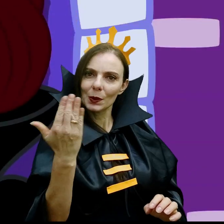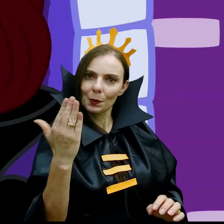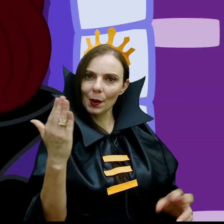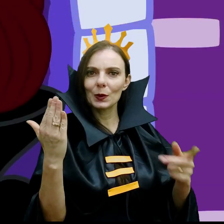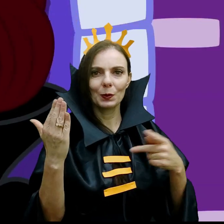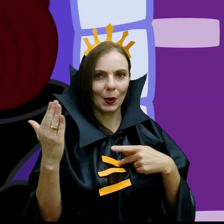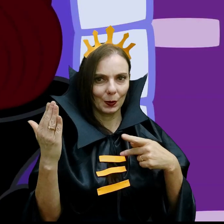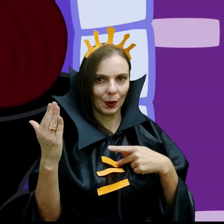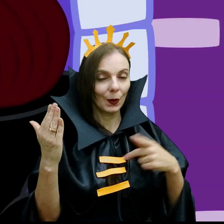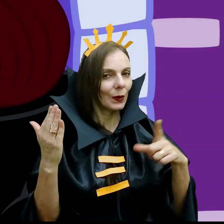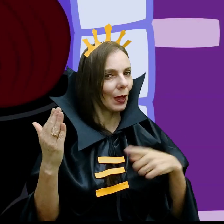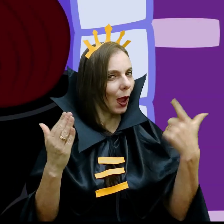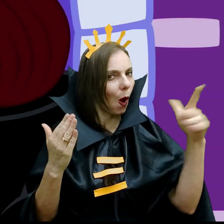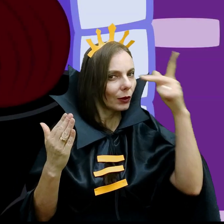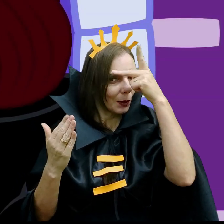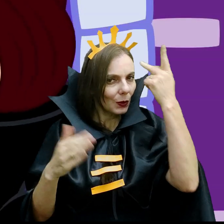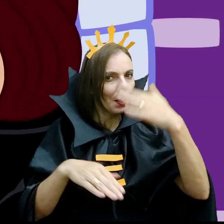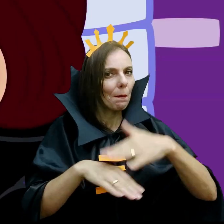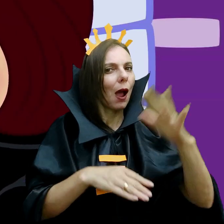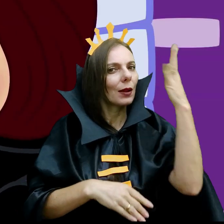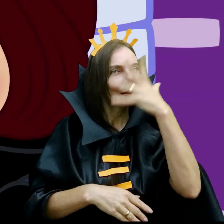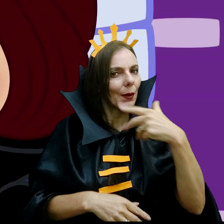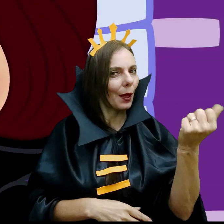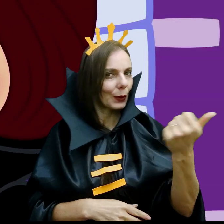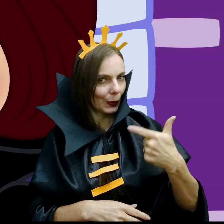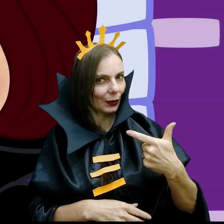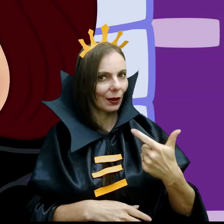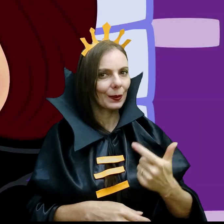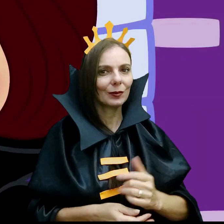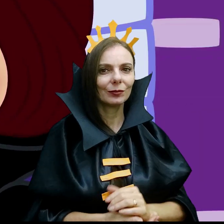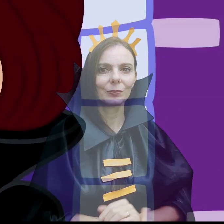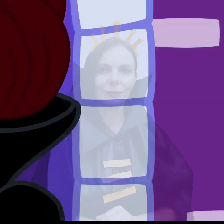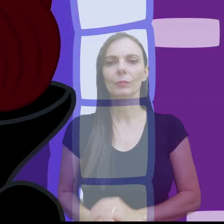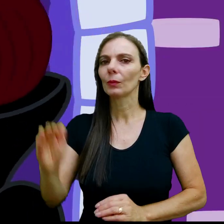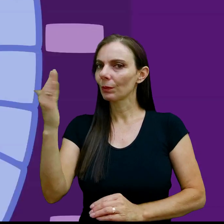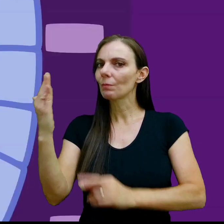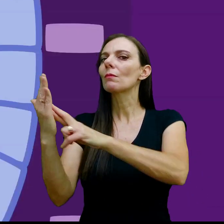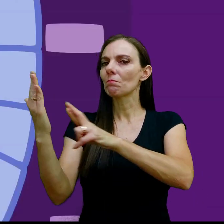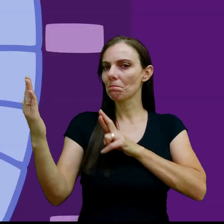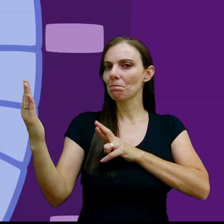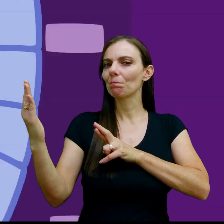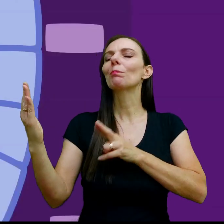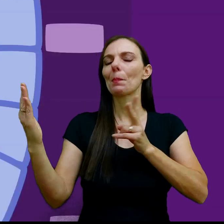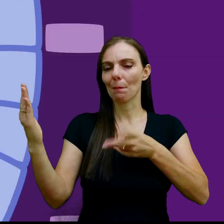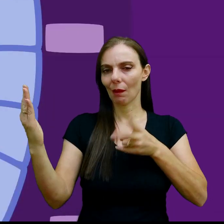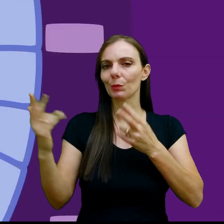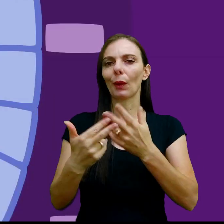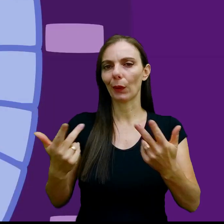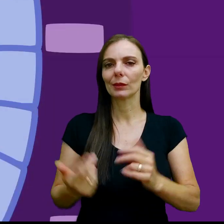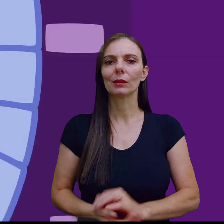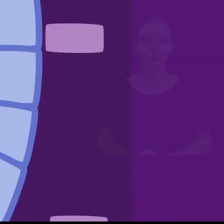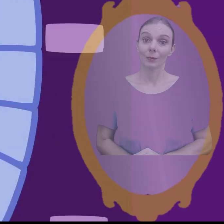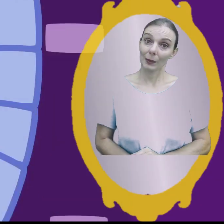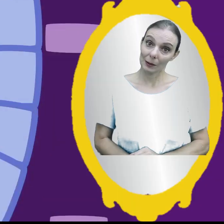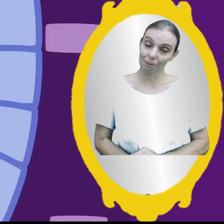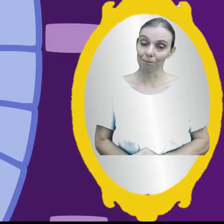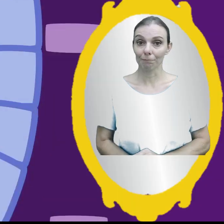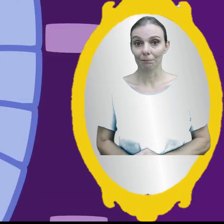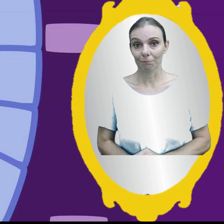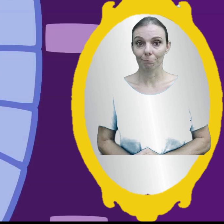Espelho, espelho meu! Existe alguém mais bela do que eu? O Espelho respondeu a mesma coisa.